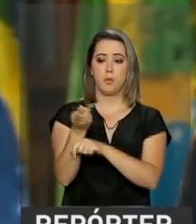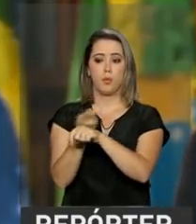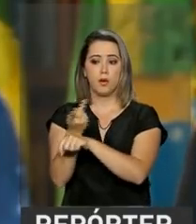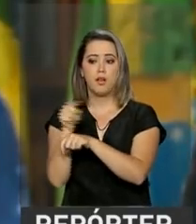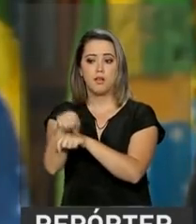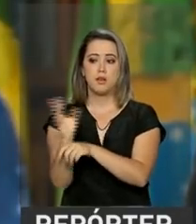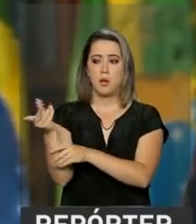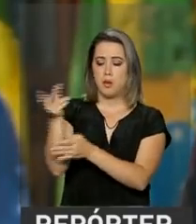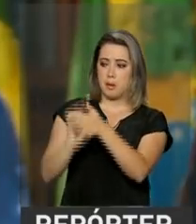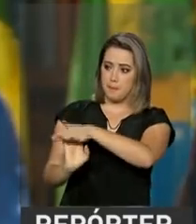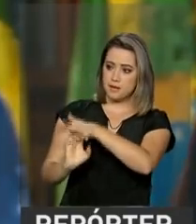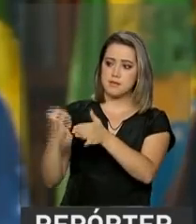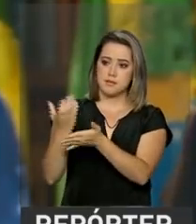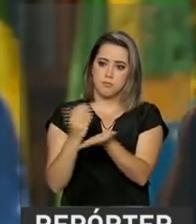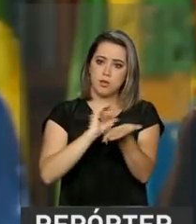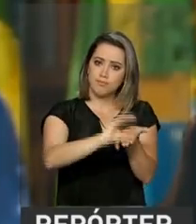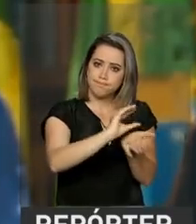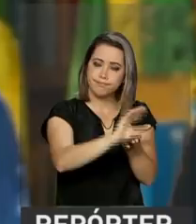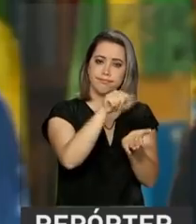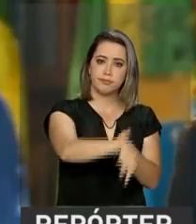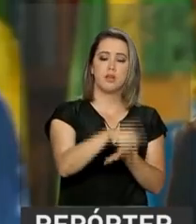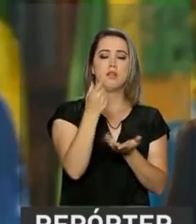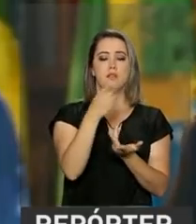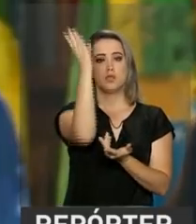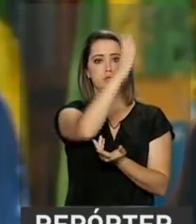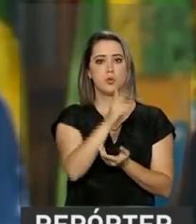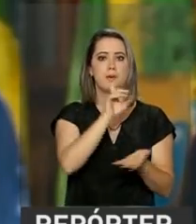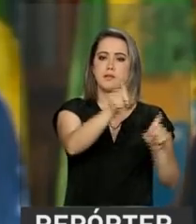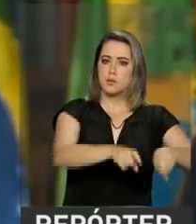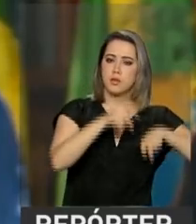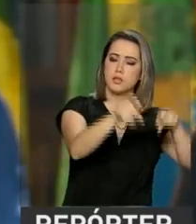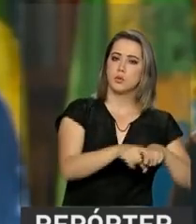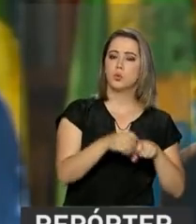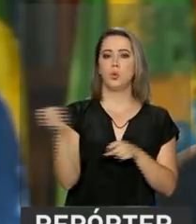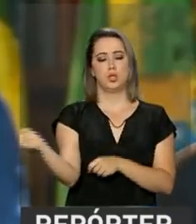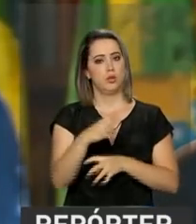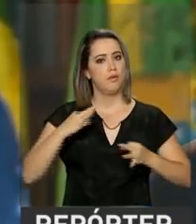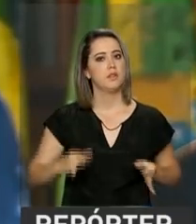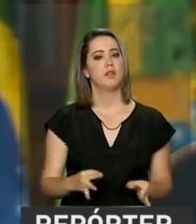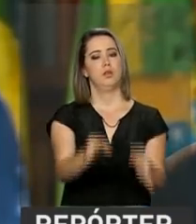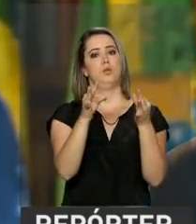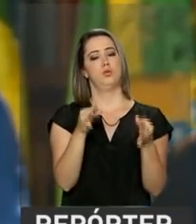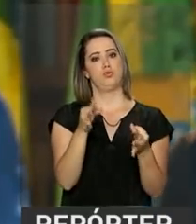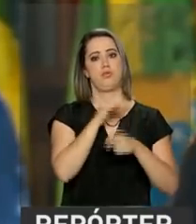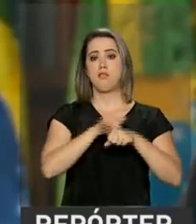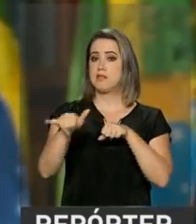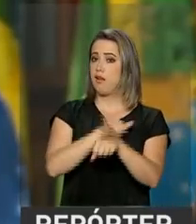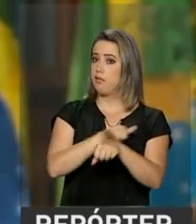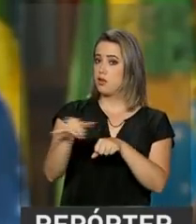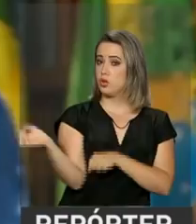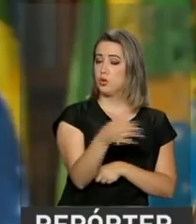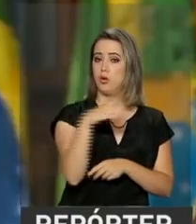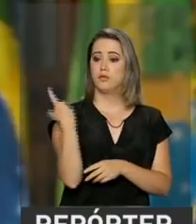gás, farei avançar negócios na agricultura, buscarei trazer novas tecnologias em setores estratégicos e